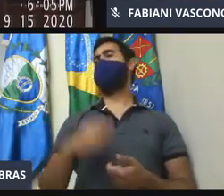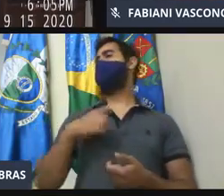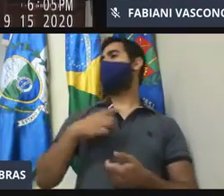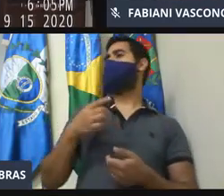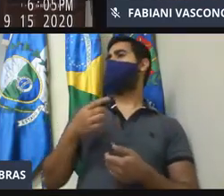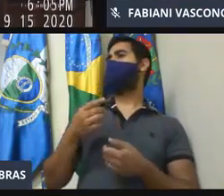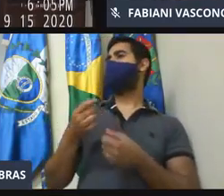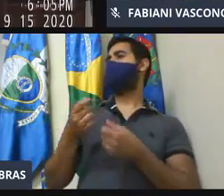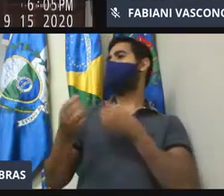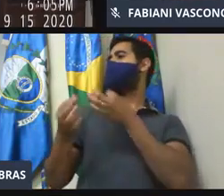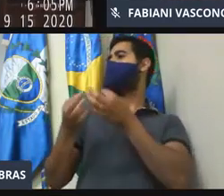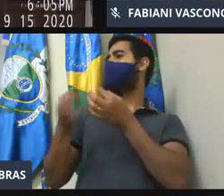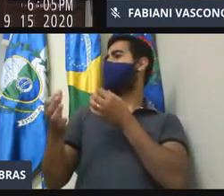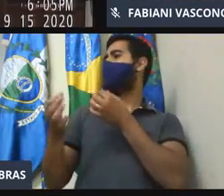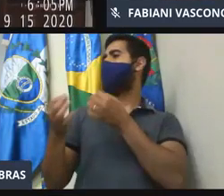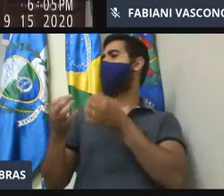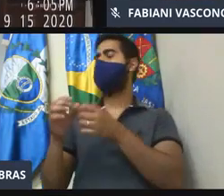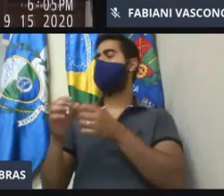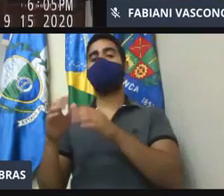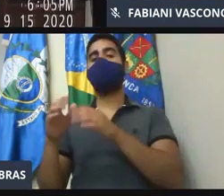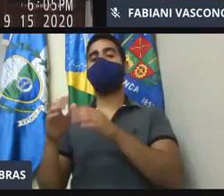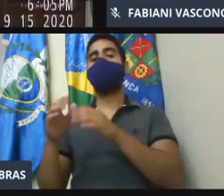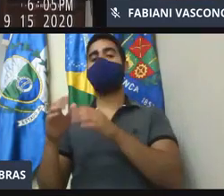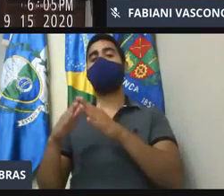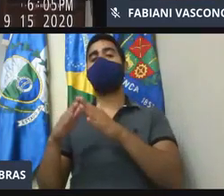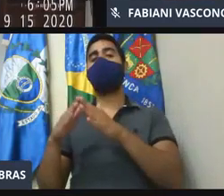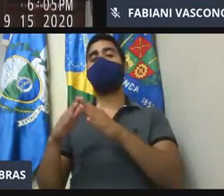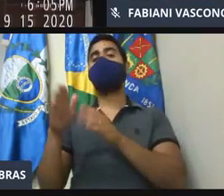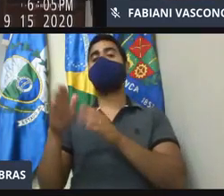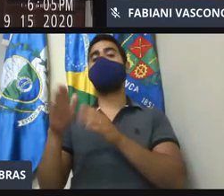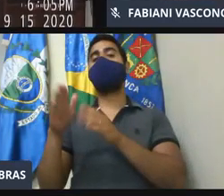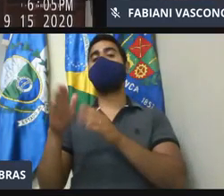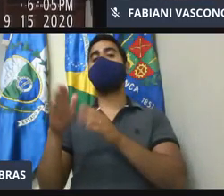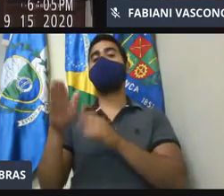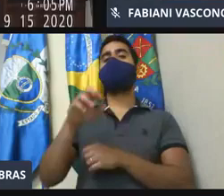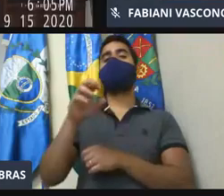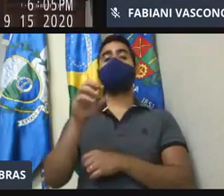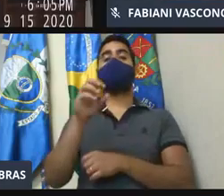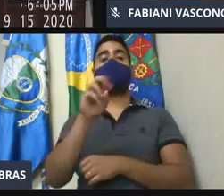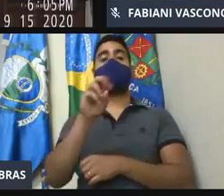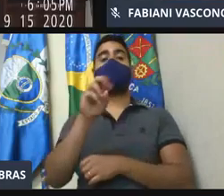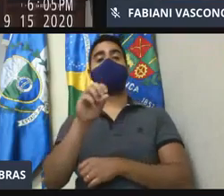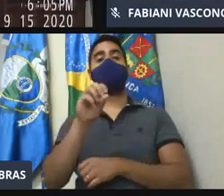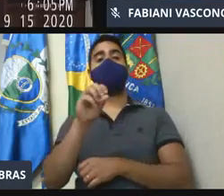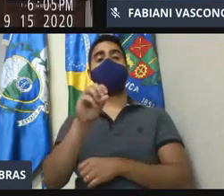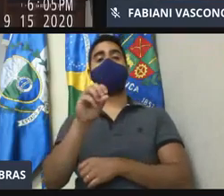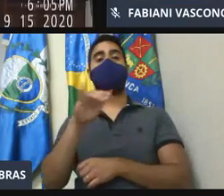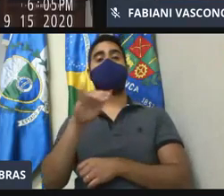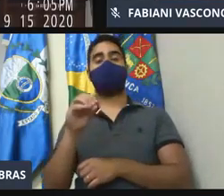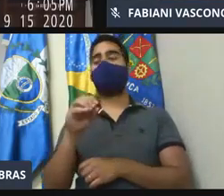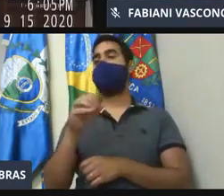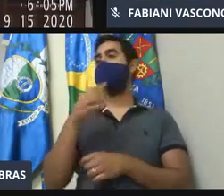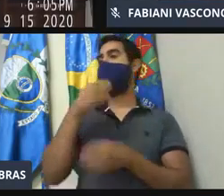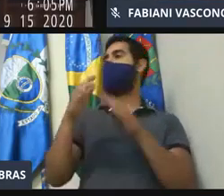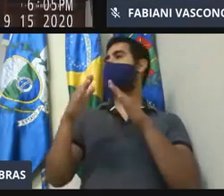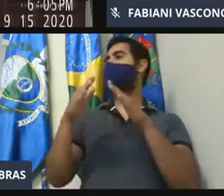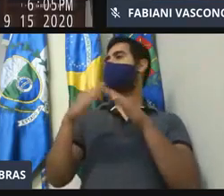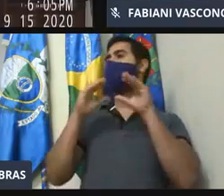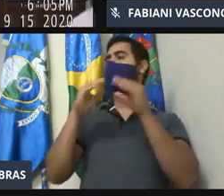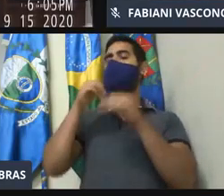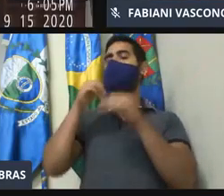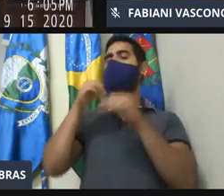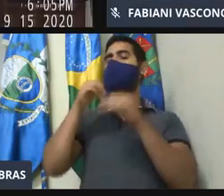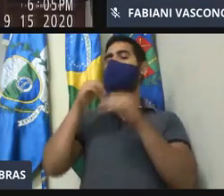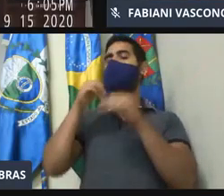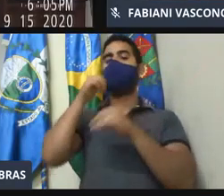sugestão do Conselho da Criança, o senhor Horácio Rezende. A sugestão do Conselho da Mulher, o